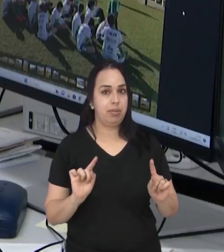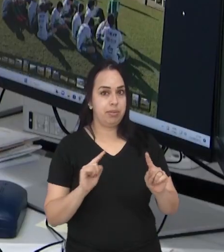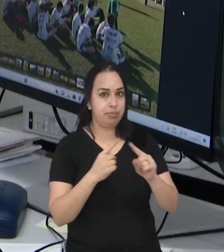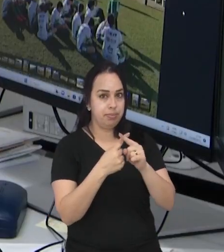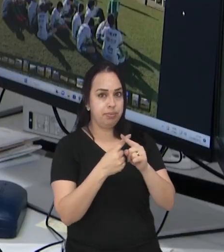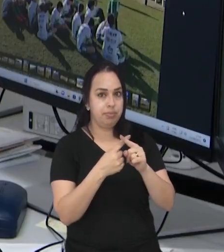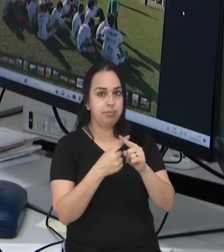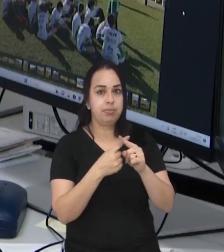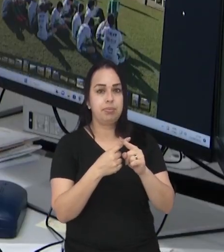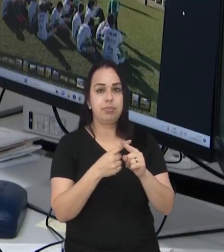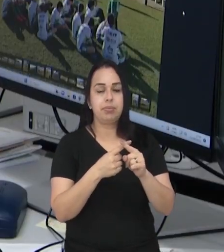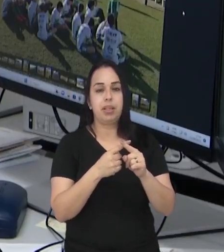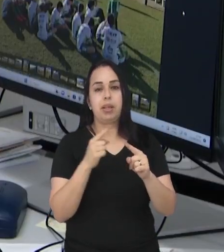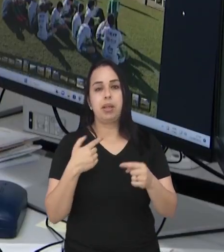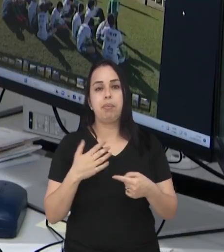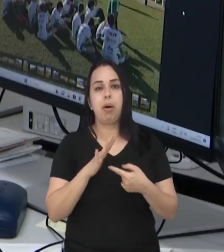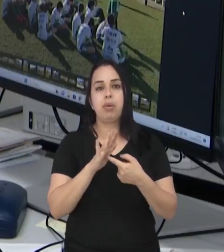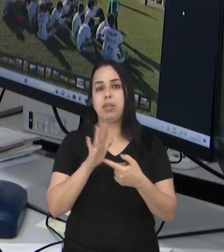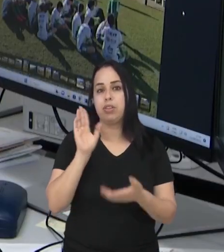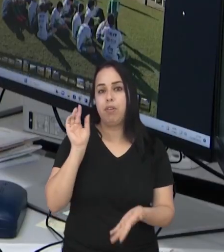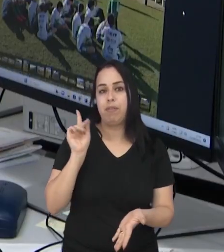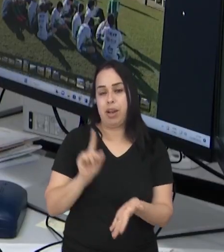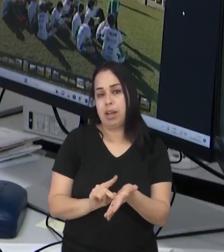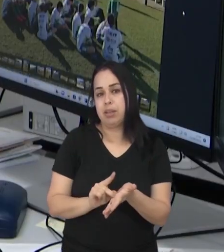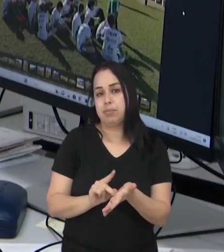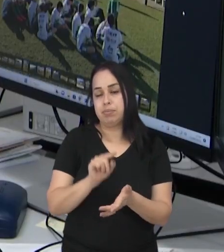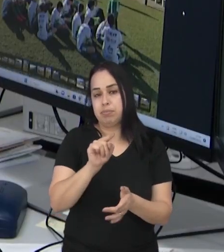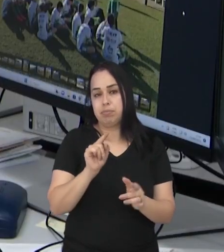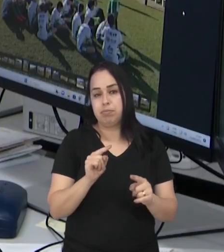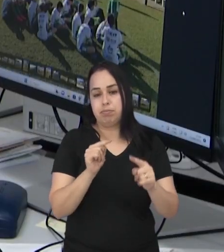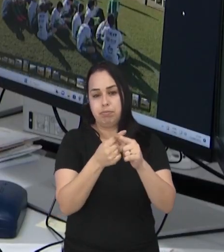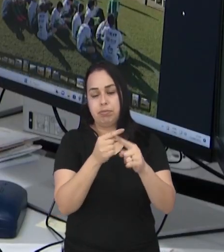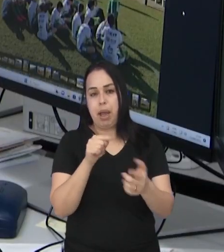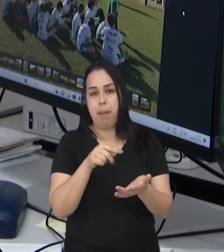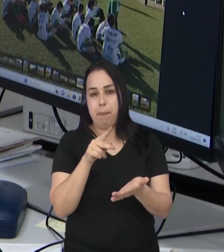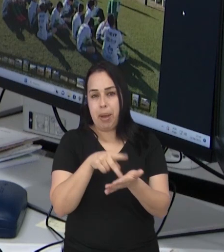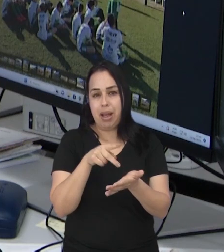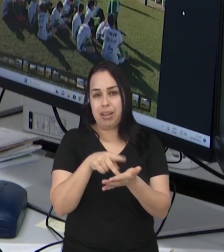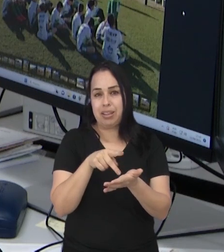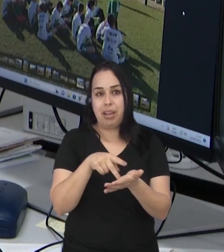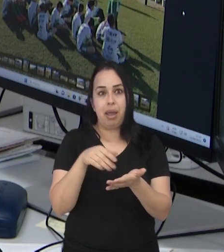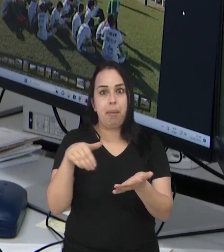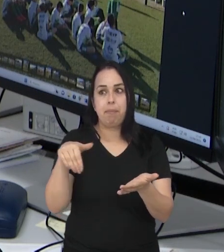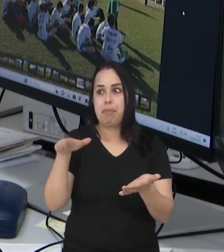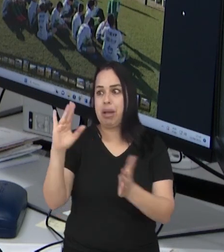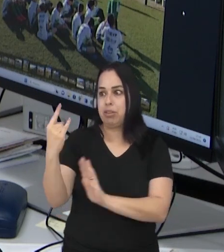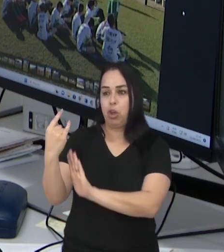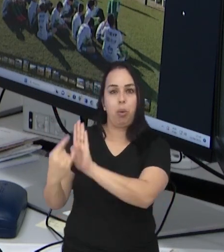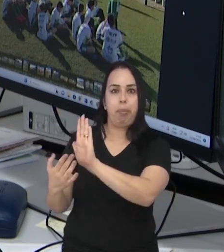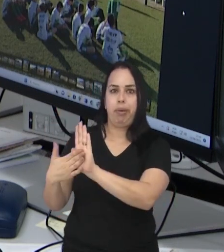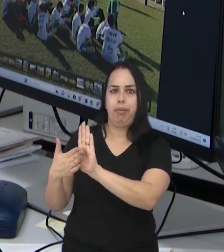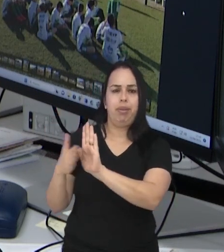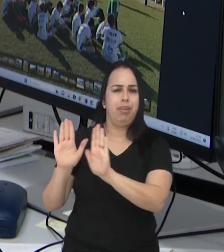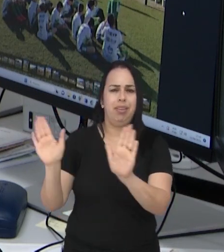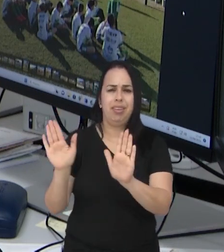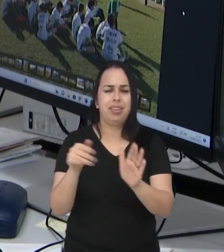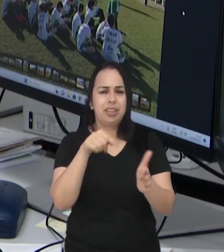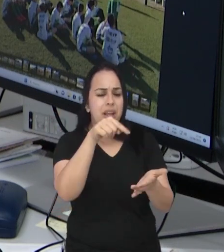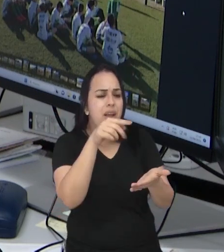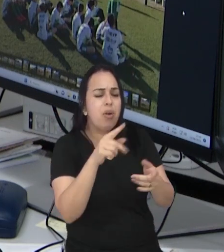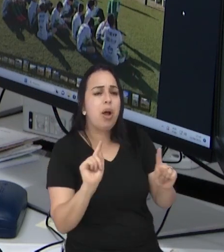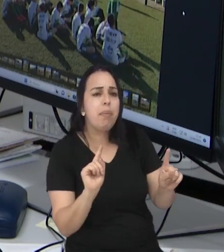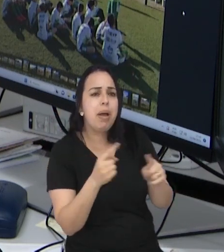É um campeonato onde a verdade ela vale mais do que qualquer documento. A ideia